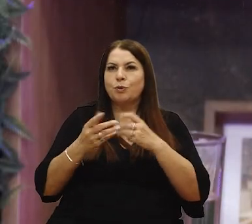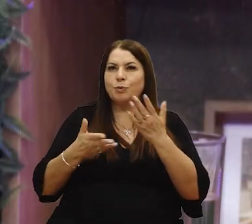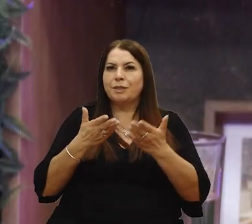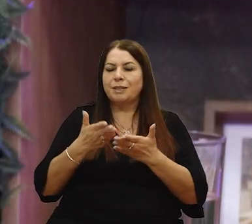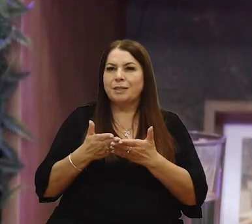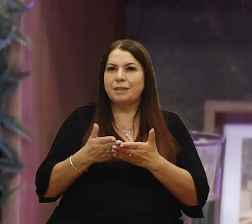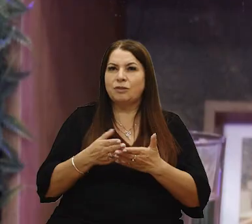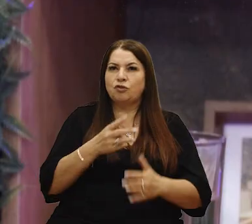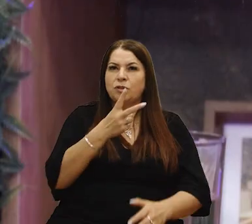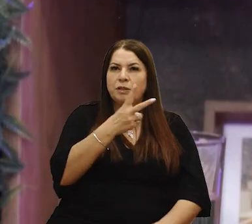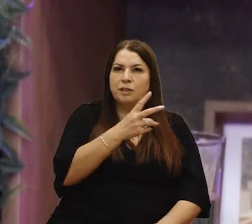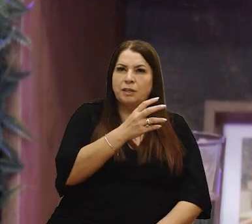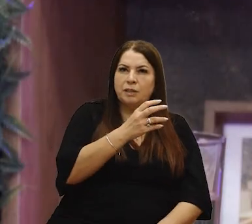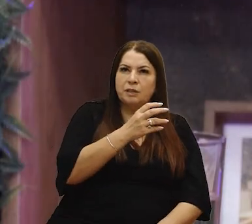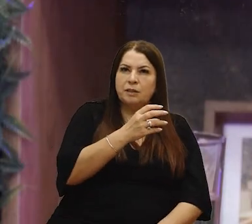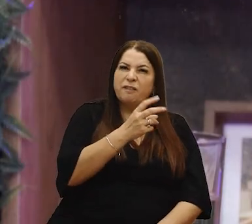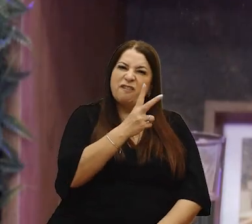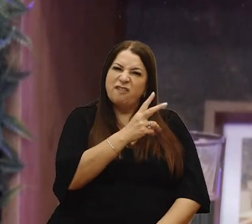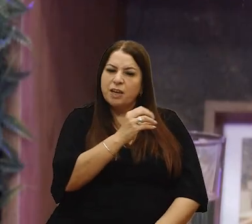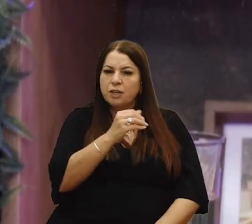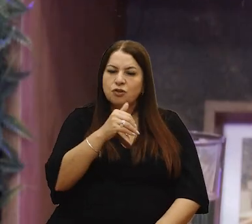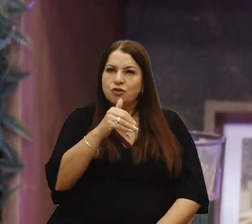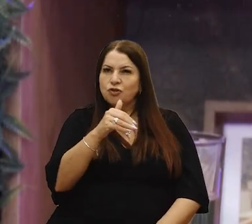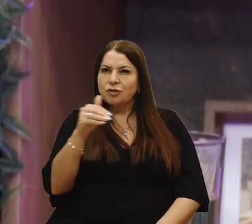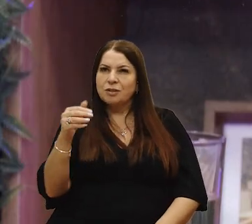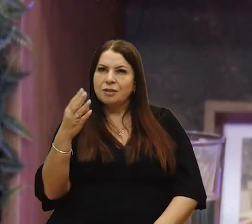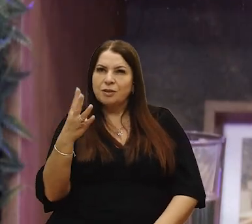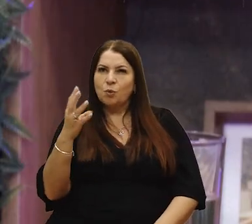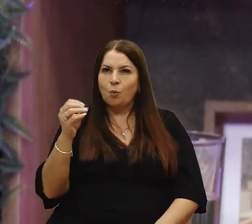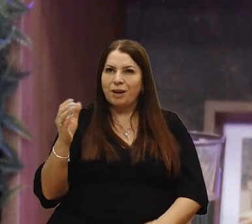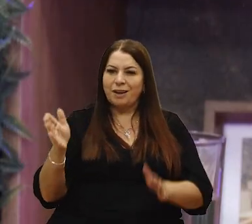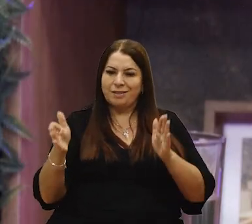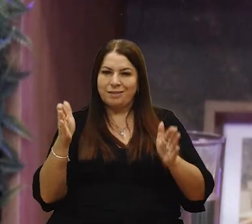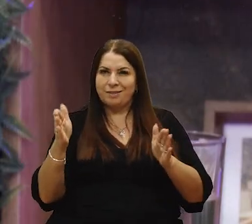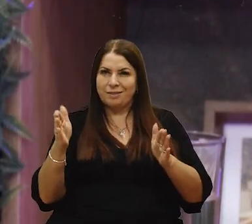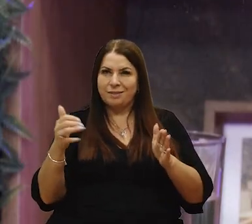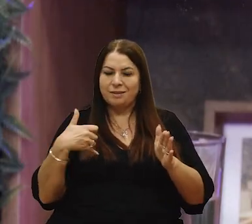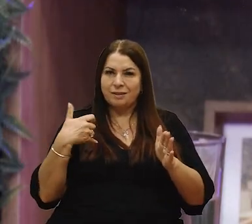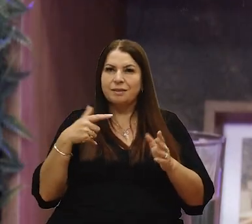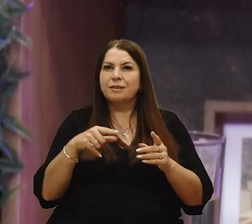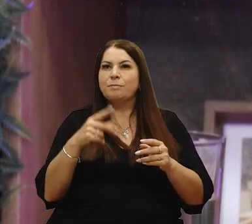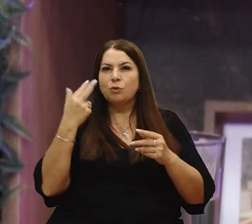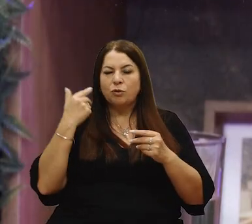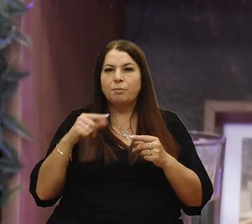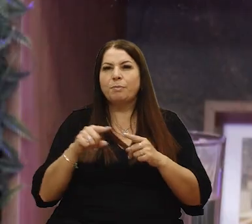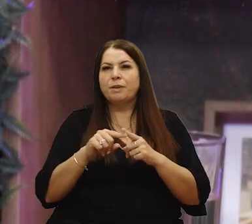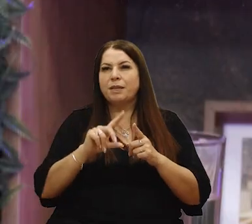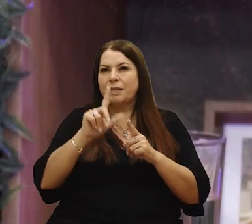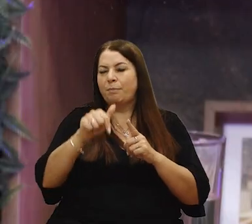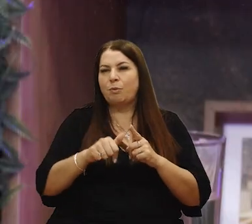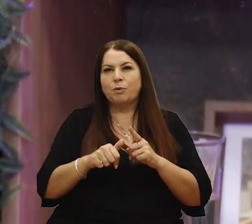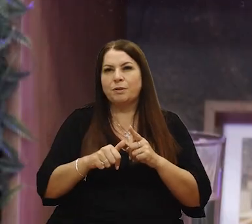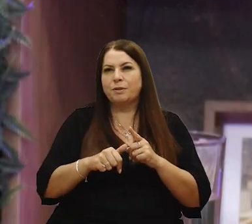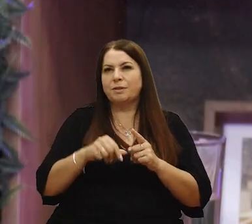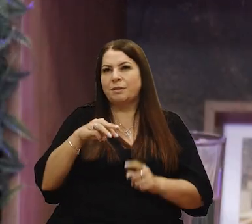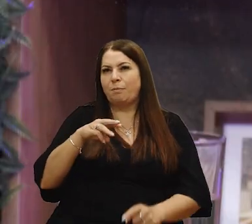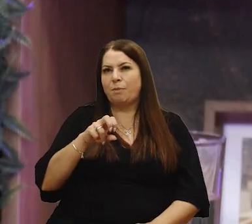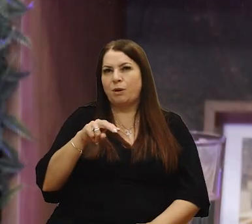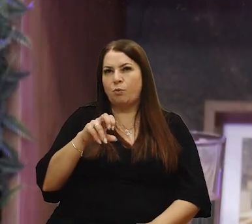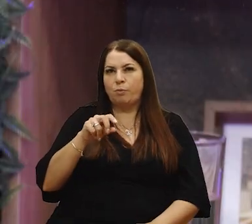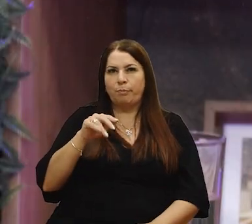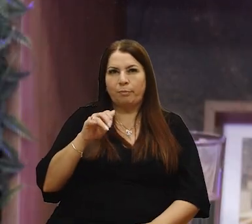meu consultório eu atendo bastante essa faixa dos 20 e um pouquinhos até os 40 anos, mas normalmente